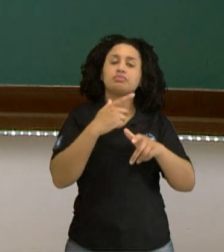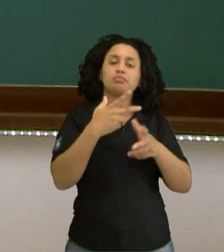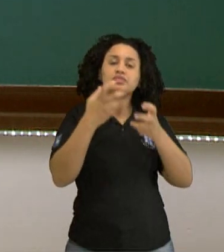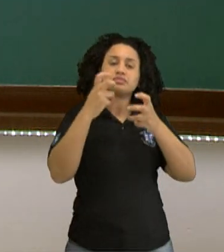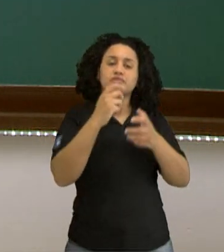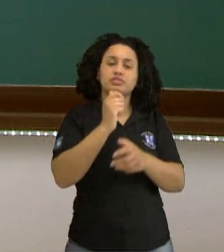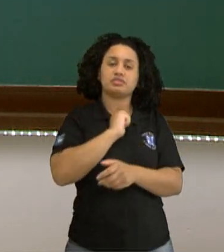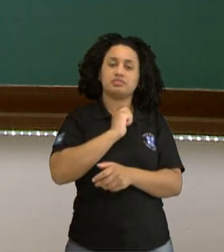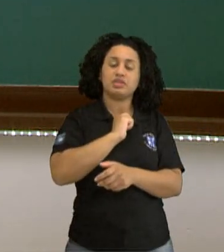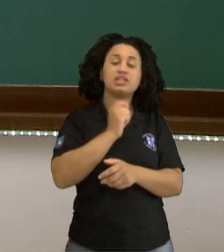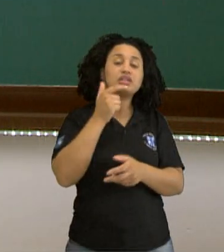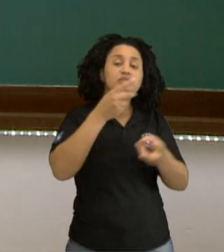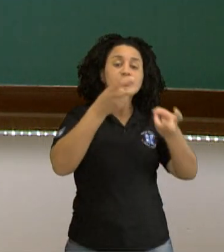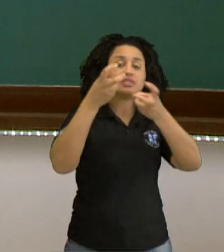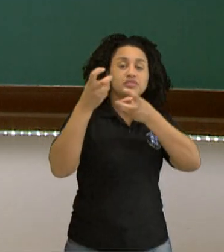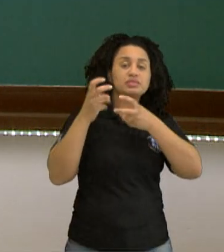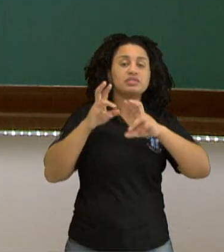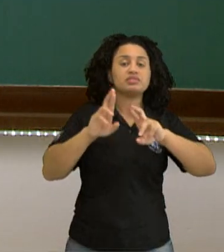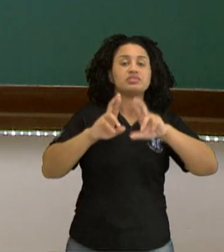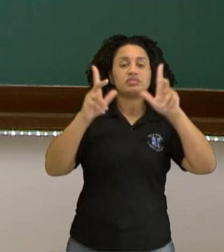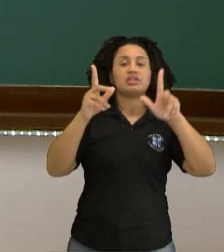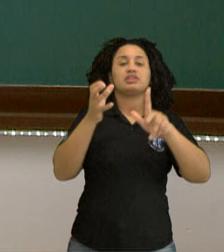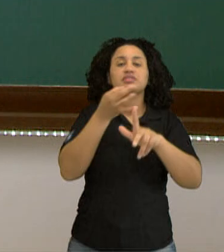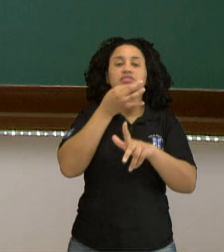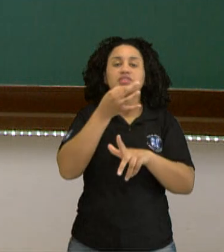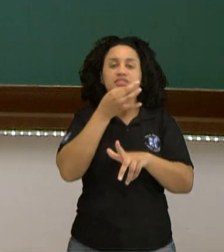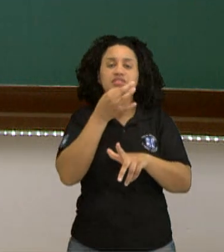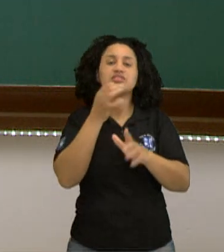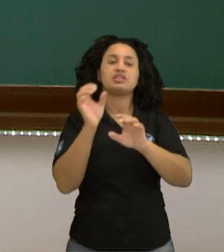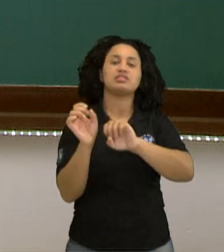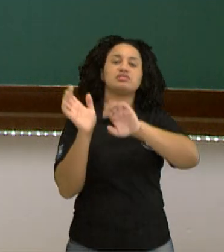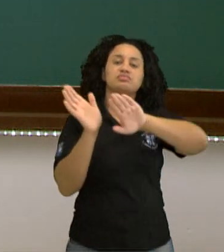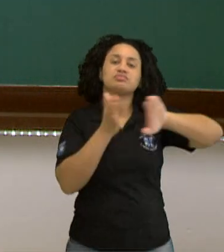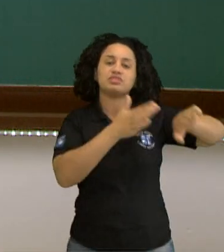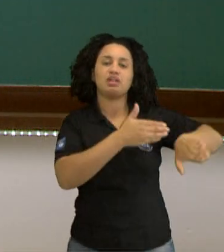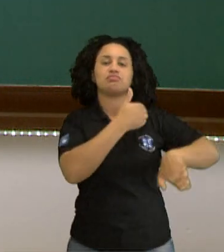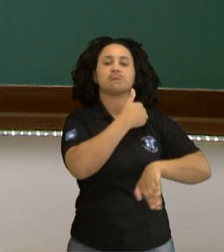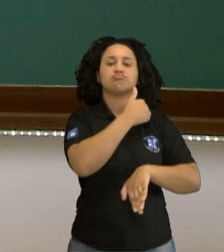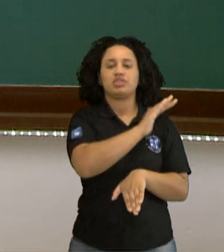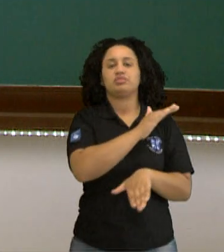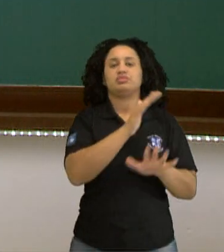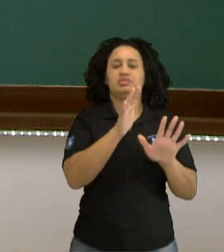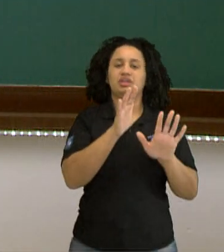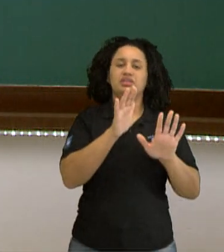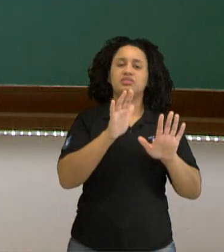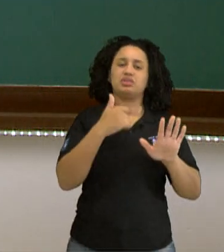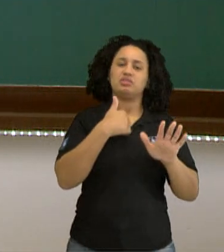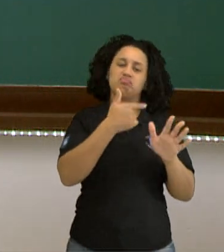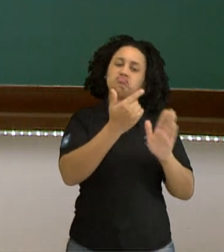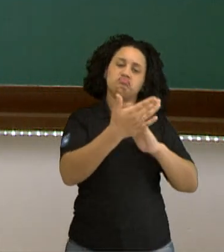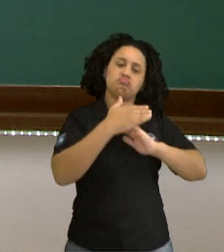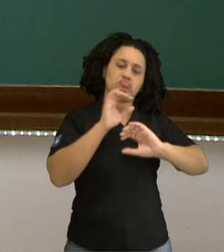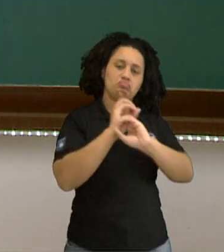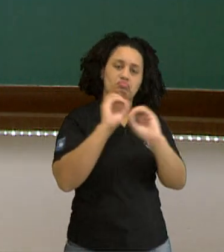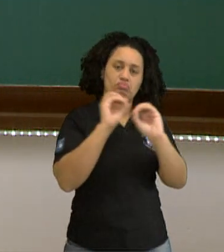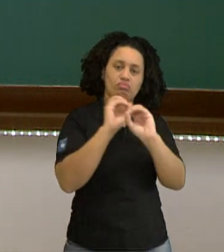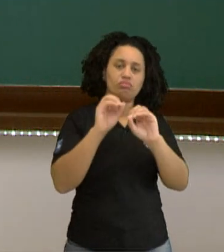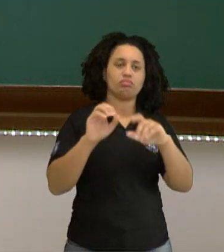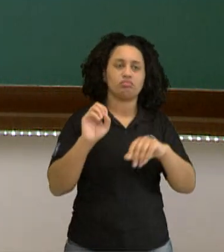sociedade e sair um pouco do senso comum, sair desses preconceitos, né, que de fato não agregam em nada. Tá certo?